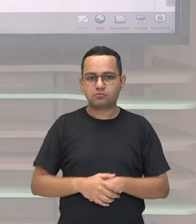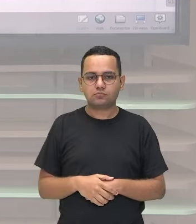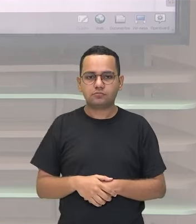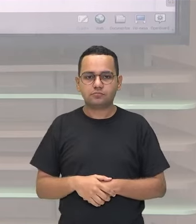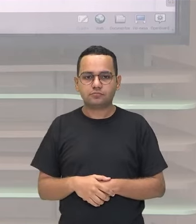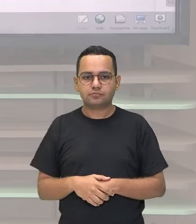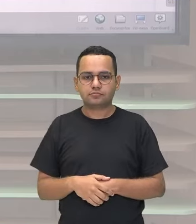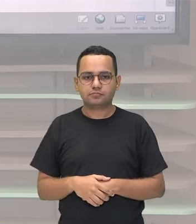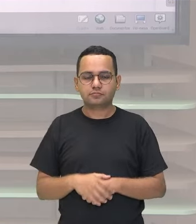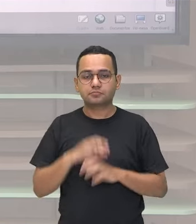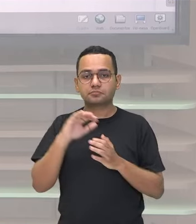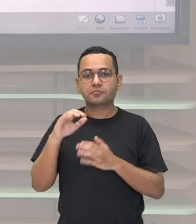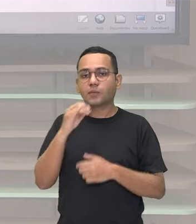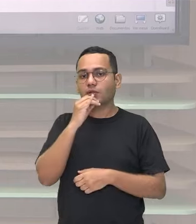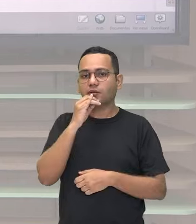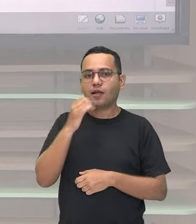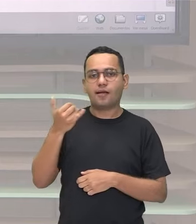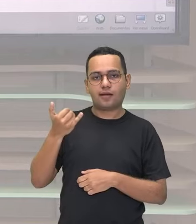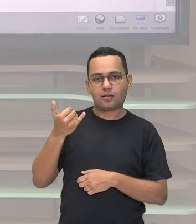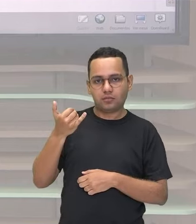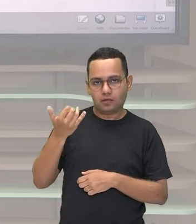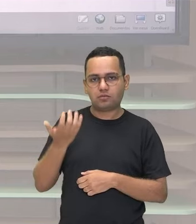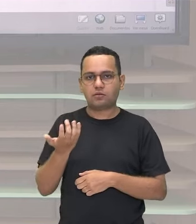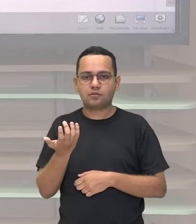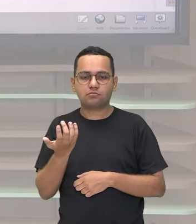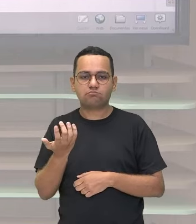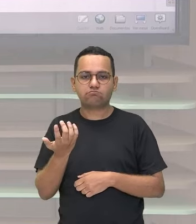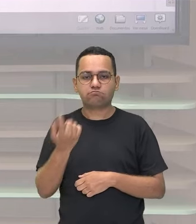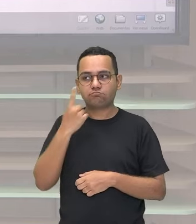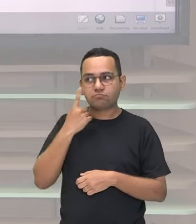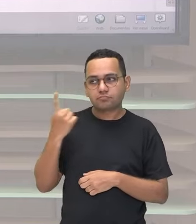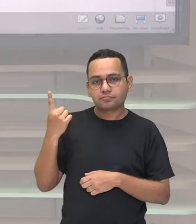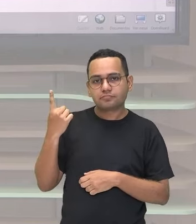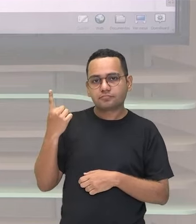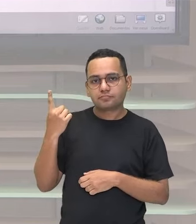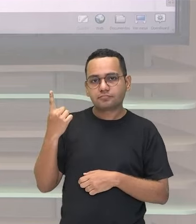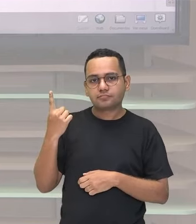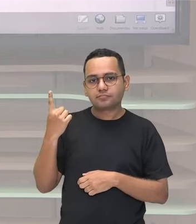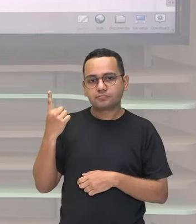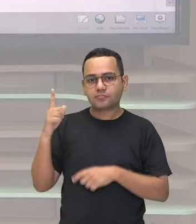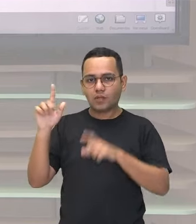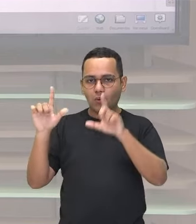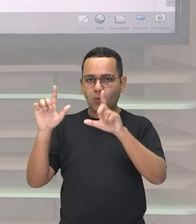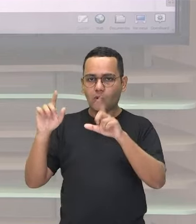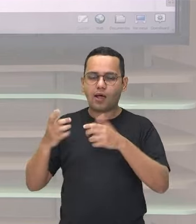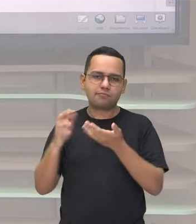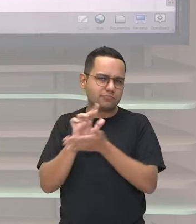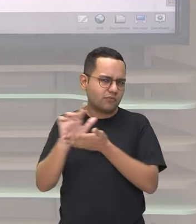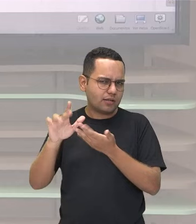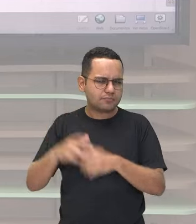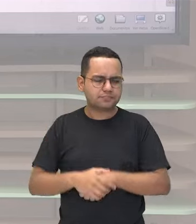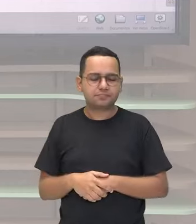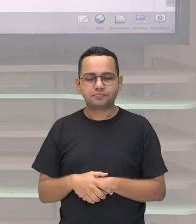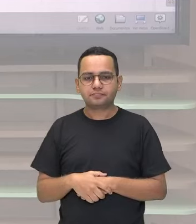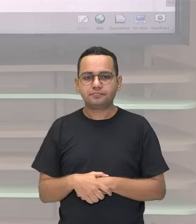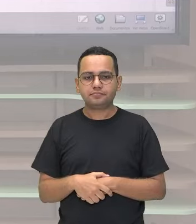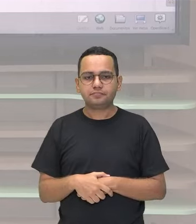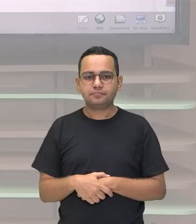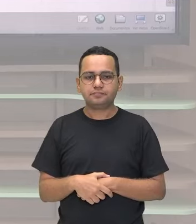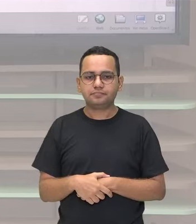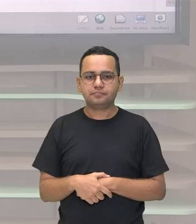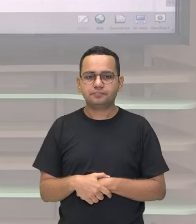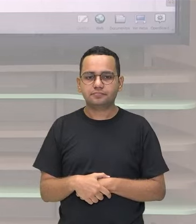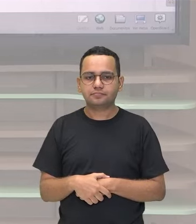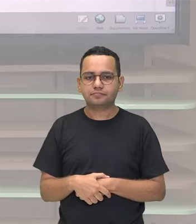a caneta, né? É objeto. O quadro, né? São seres, são coisas, são objetos, né? E também